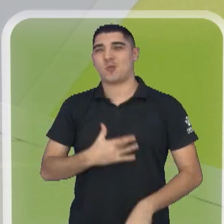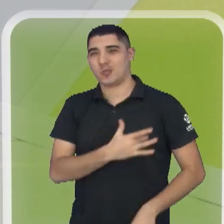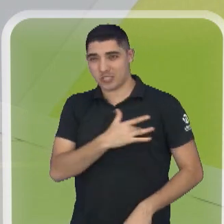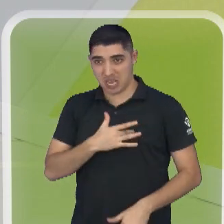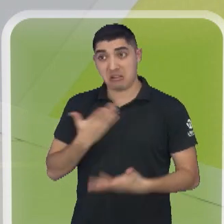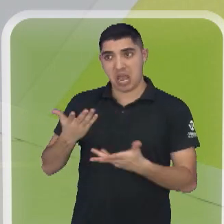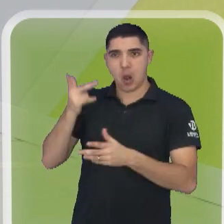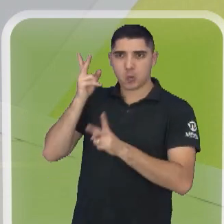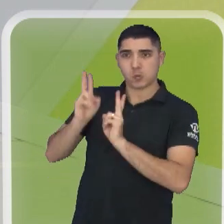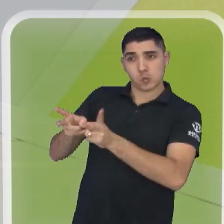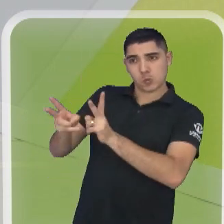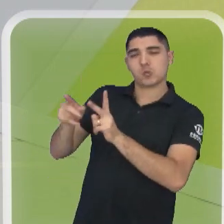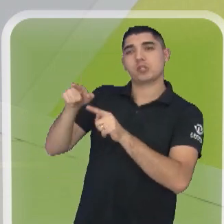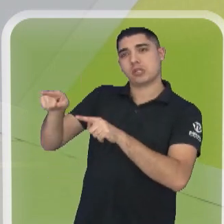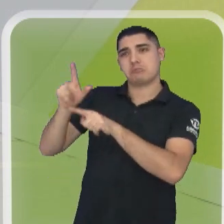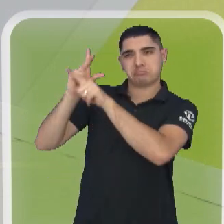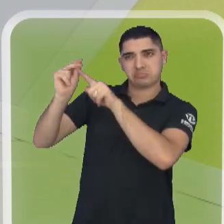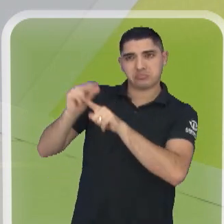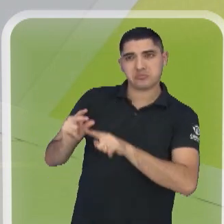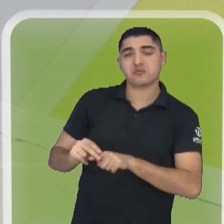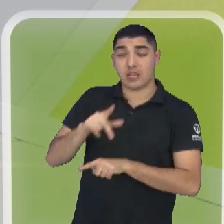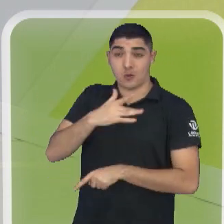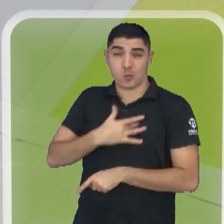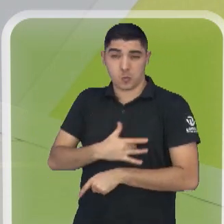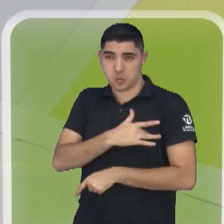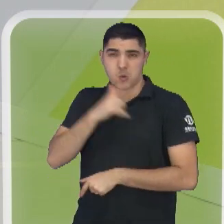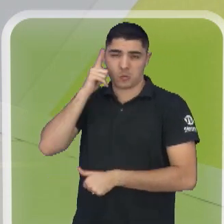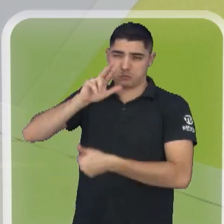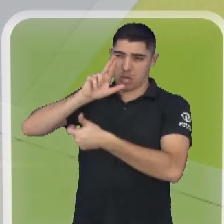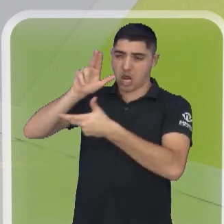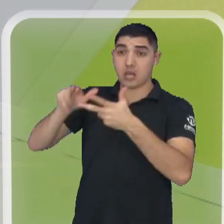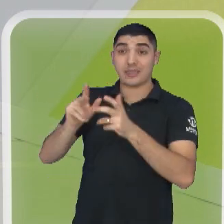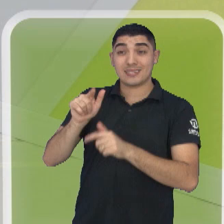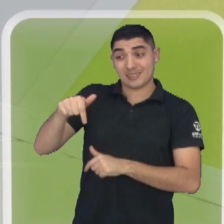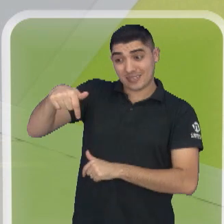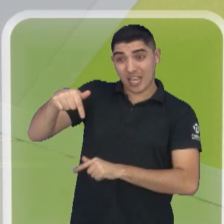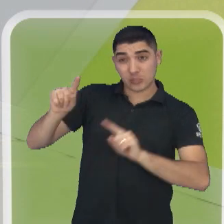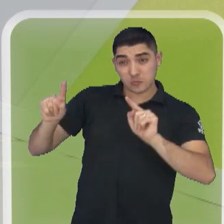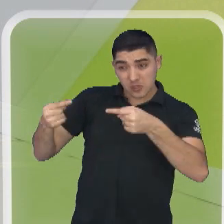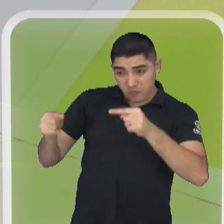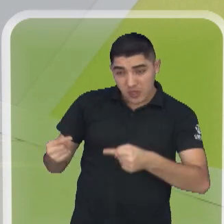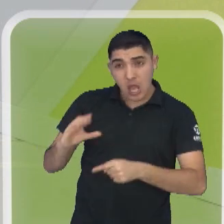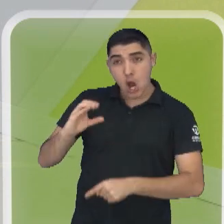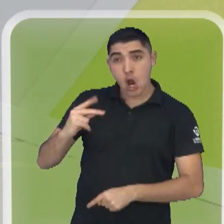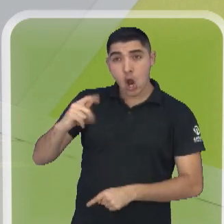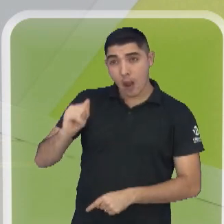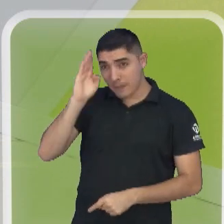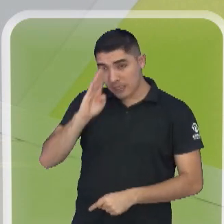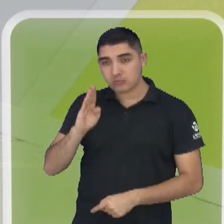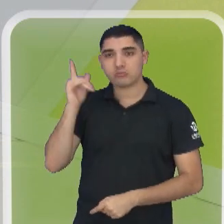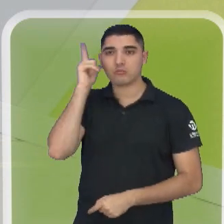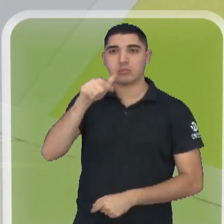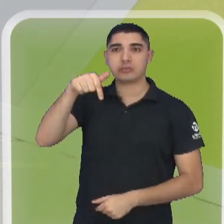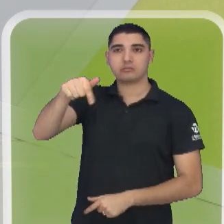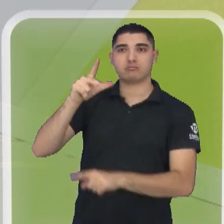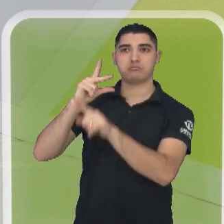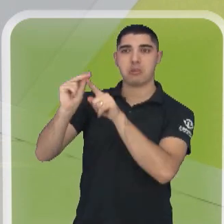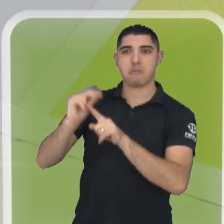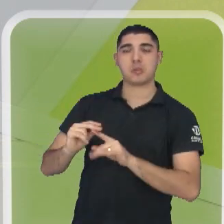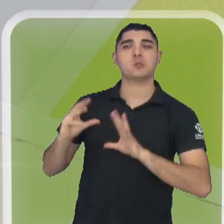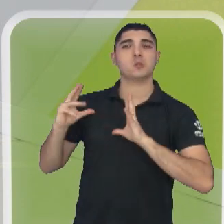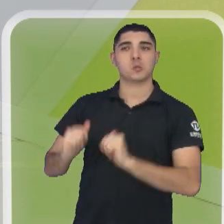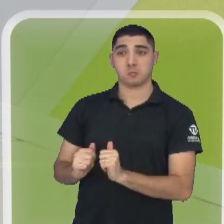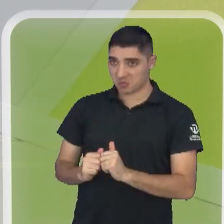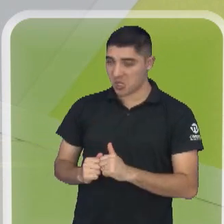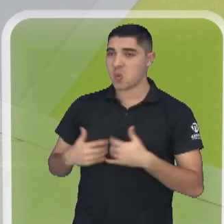caminho vitorioso com a equipe do Cruzeiro, multicampeão. 7 finais de Copa Brasil, 7 títulos, não é para qualquer um, realmente é